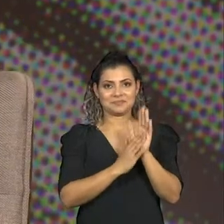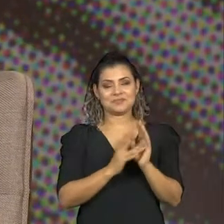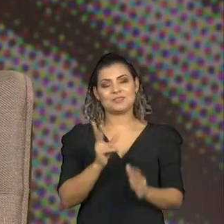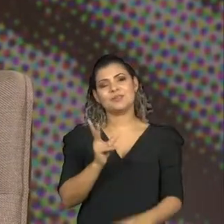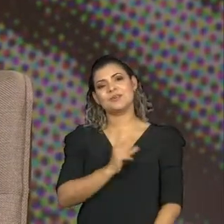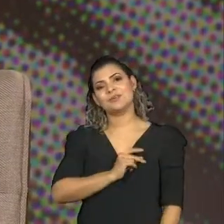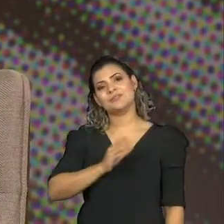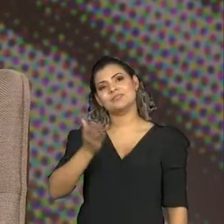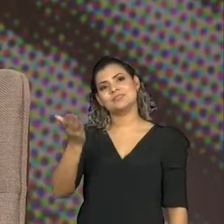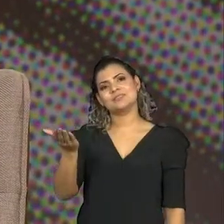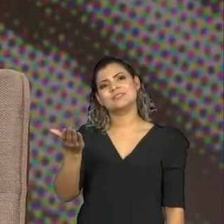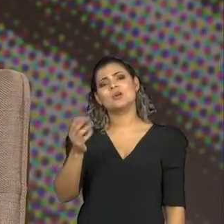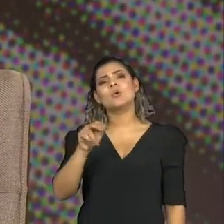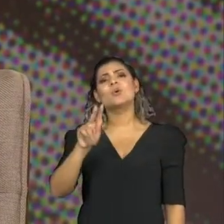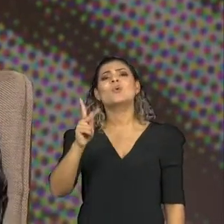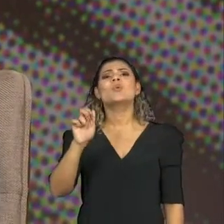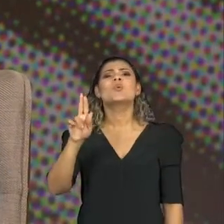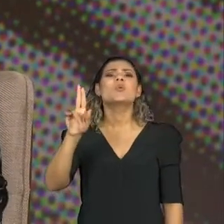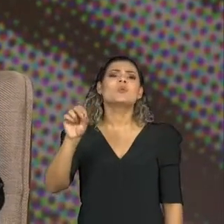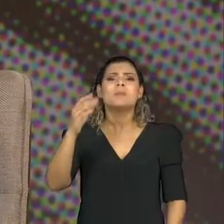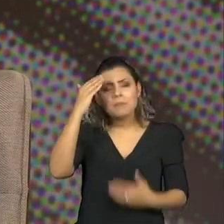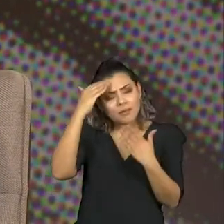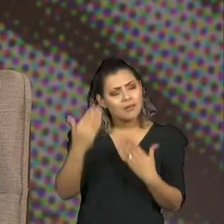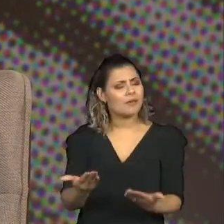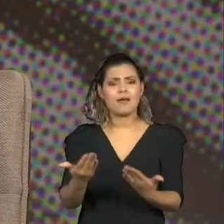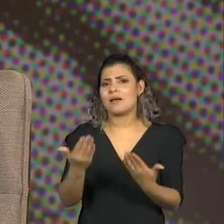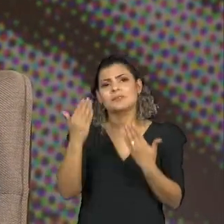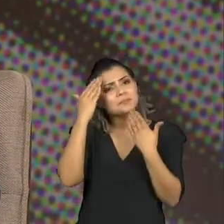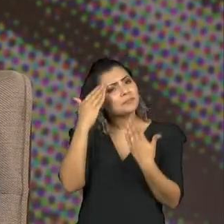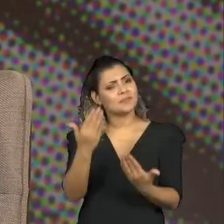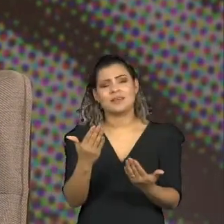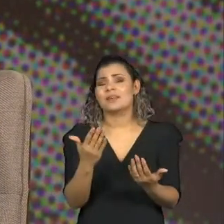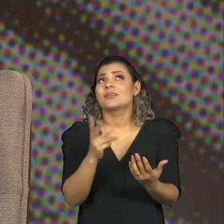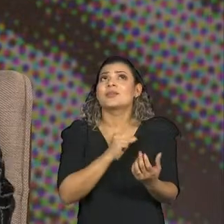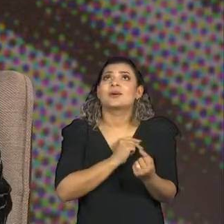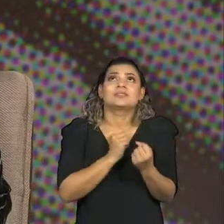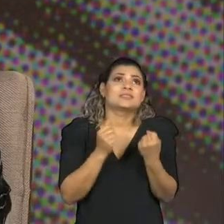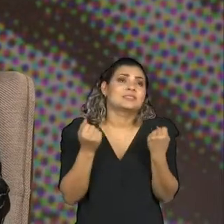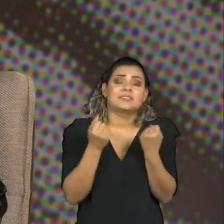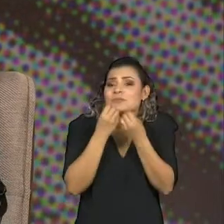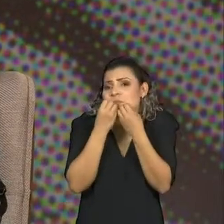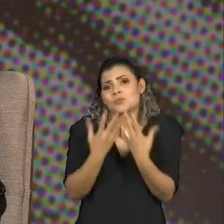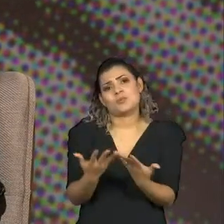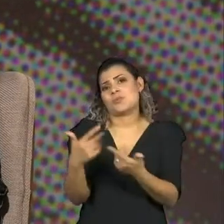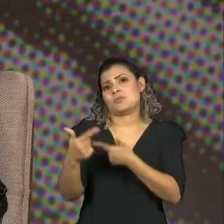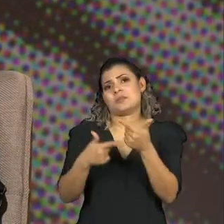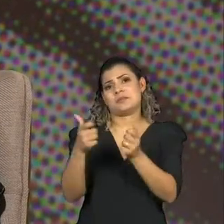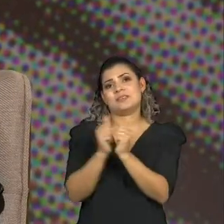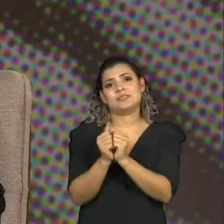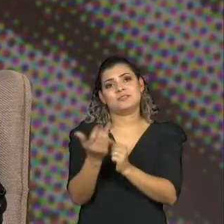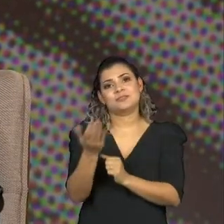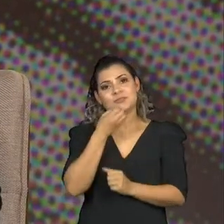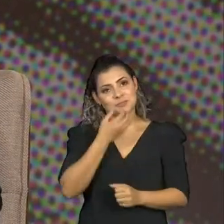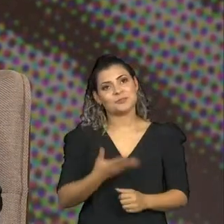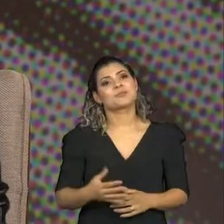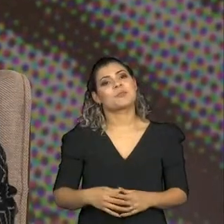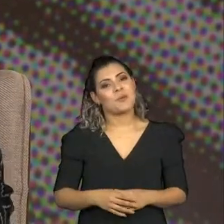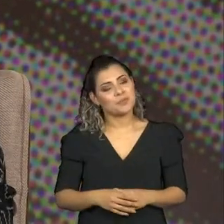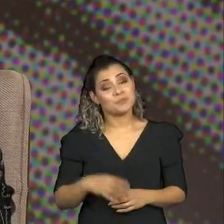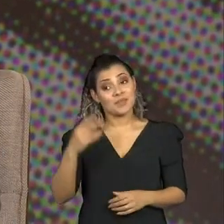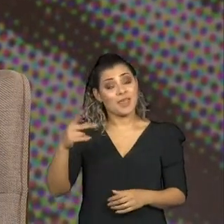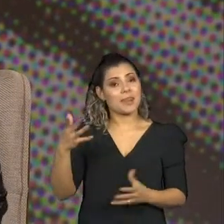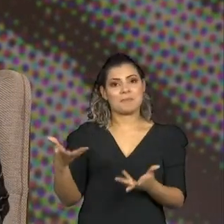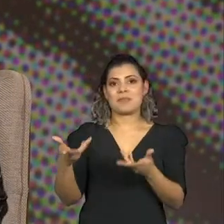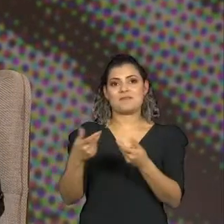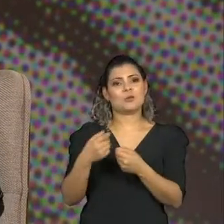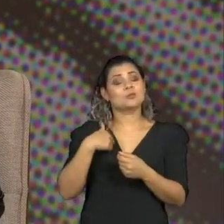Grande Hugo, obrigada. Obrigada, querido. Ai, foi tão bom trabalhar com o Hugo. Foi muito bom. Ele é